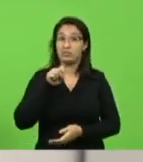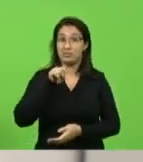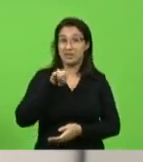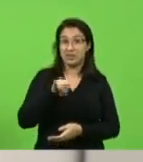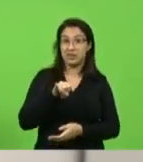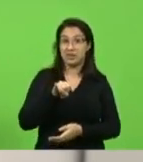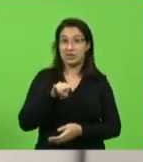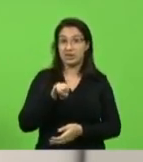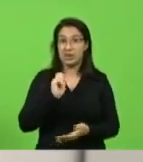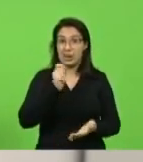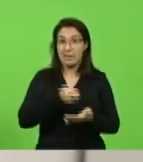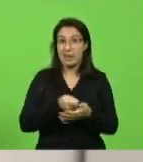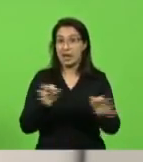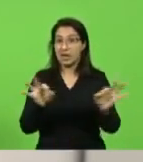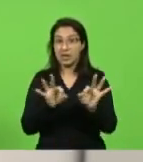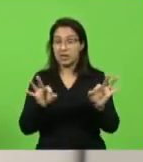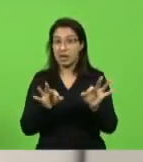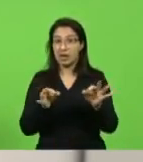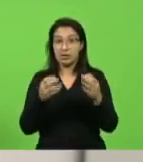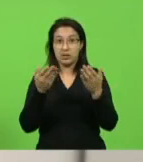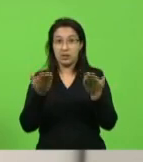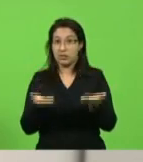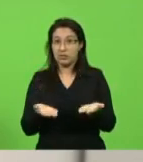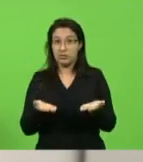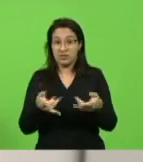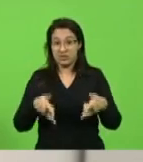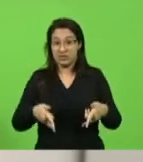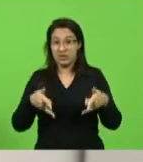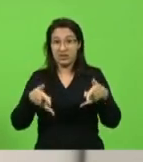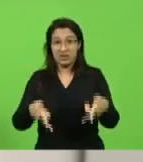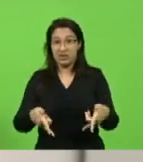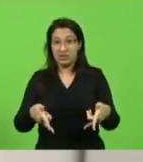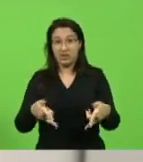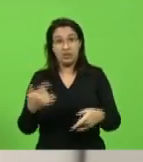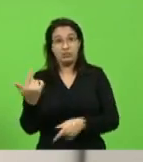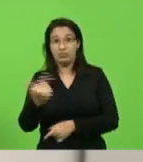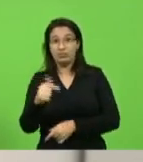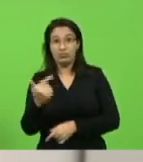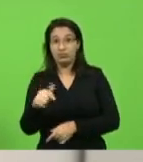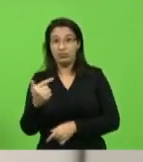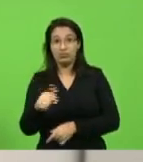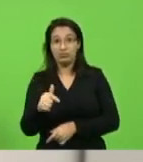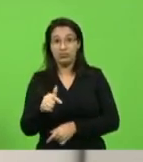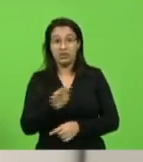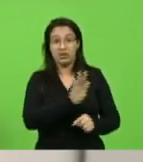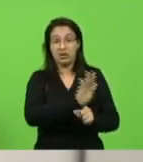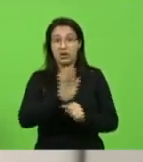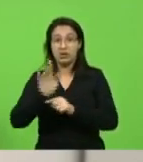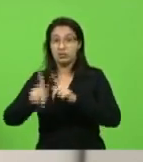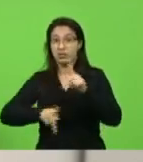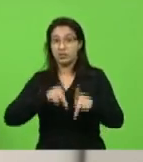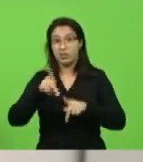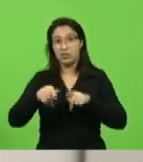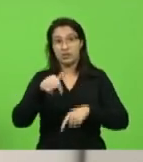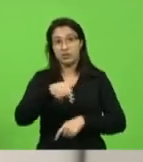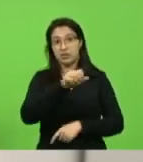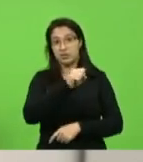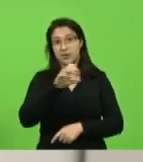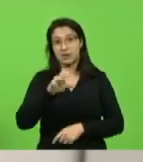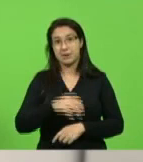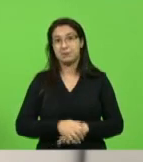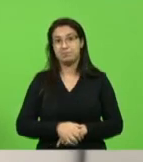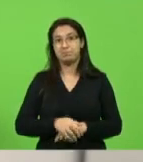Se não pagar, você não vai ter leitos de UTI suficientes para atender a população de Santa Catarina, fecha